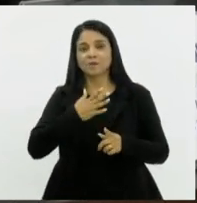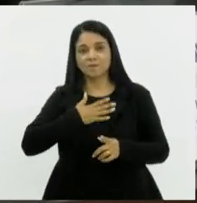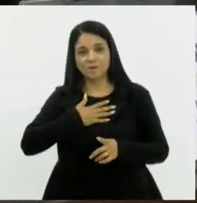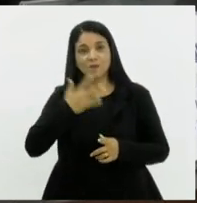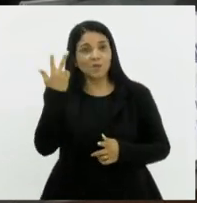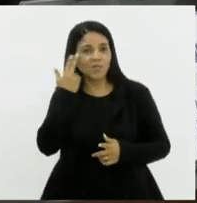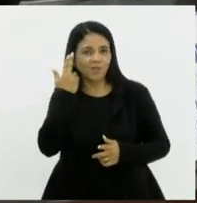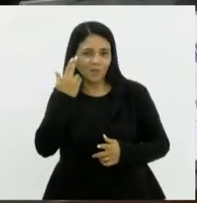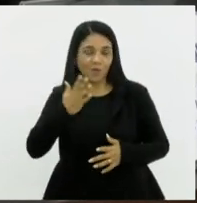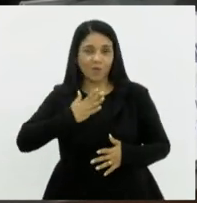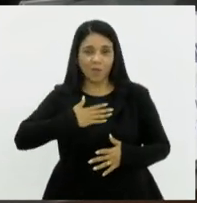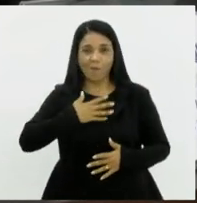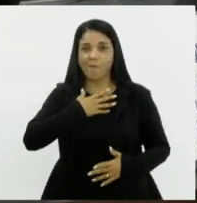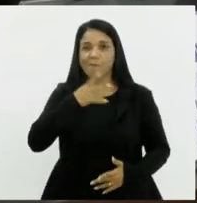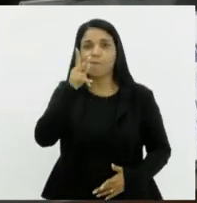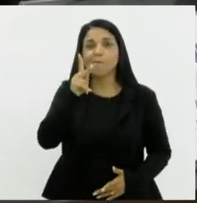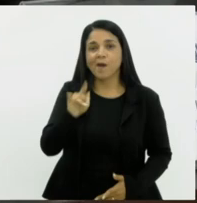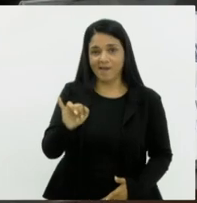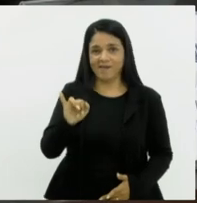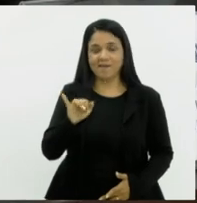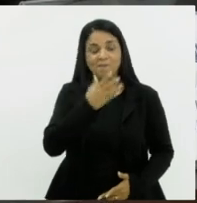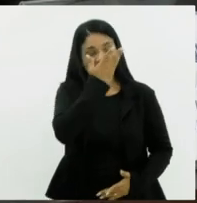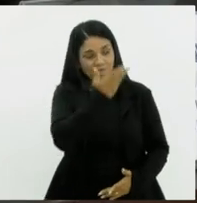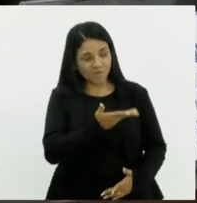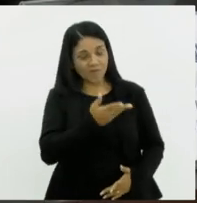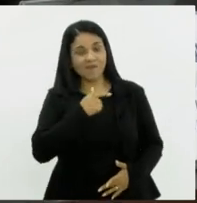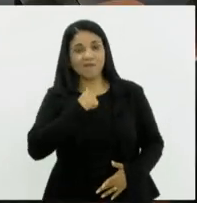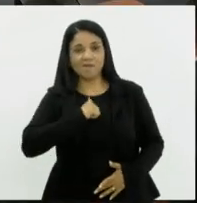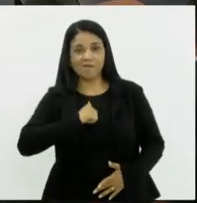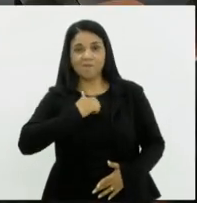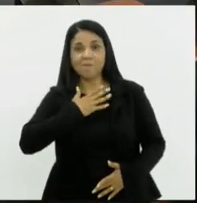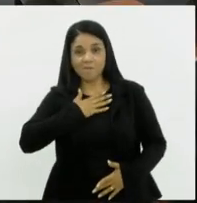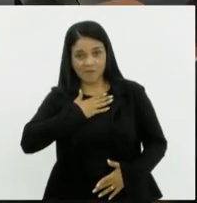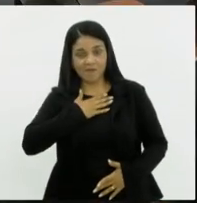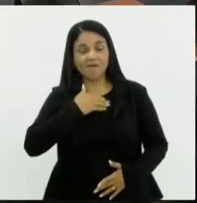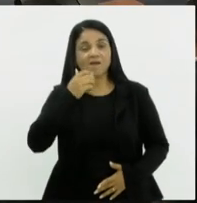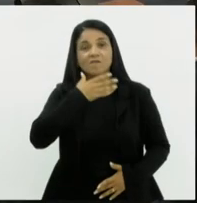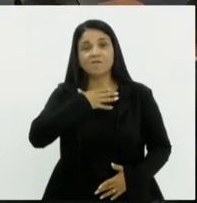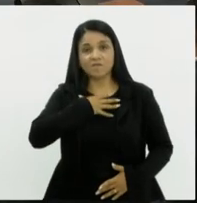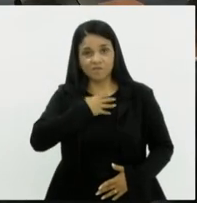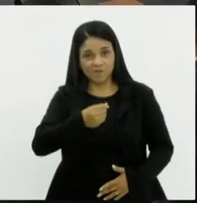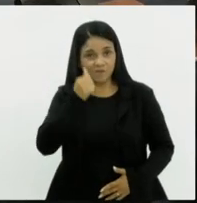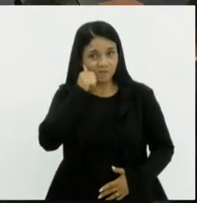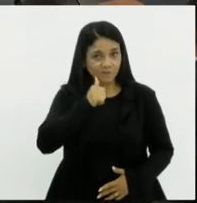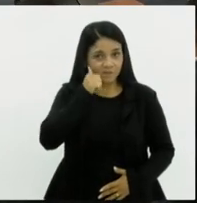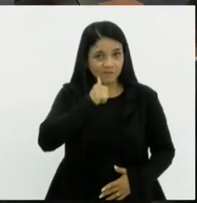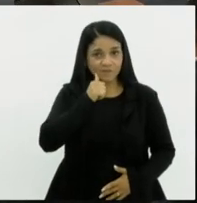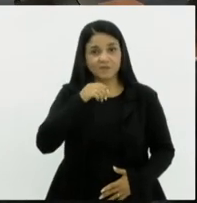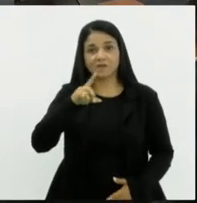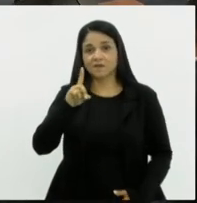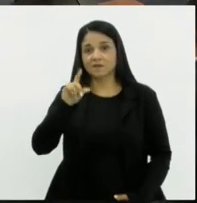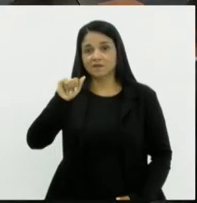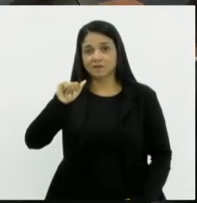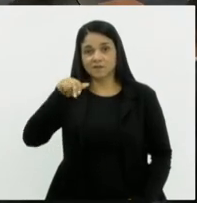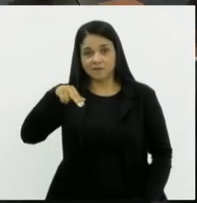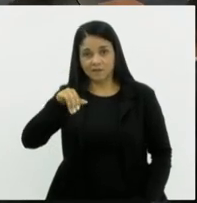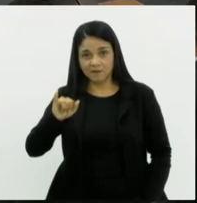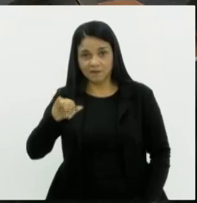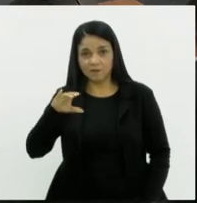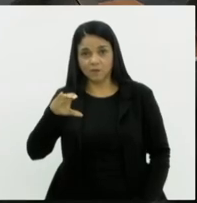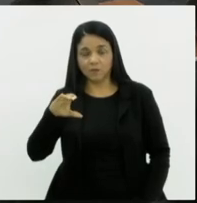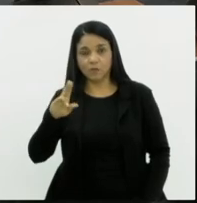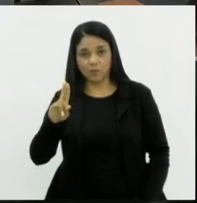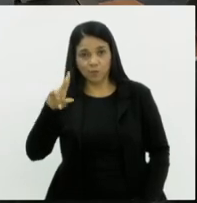ser pai, e ver a minha filha, a deputada Dani Cunha, está já com tão pouco tempo de mandato,